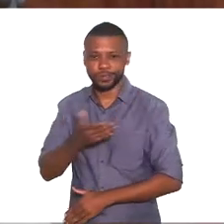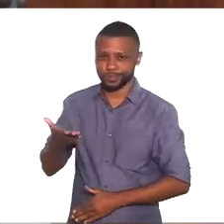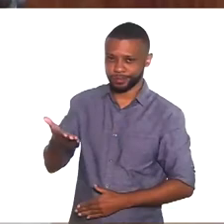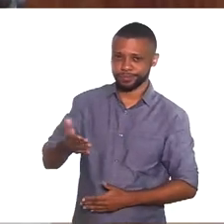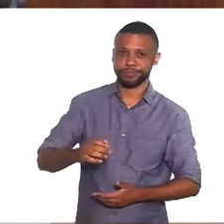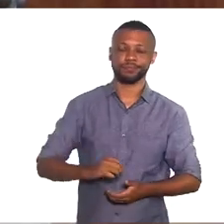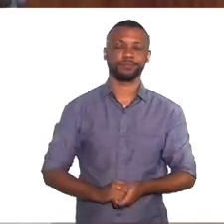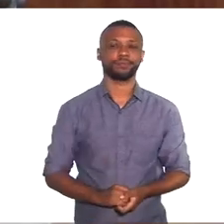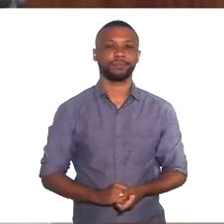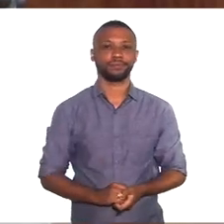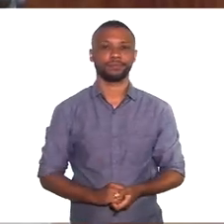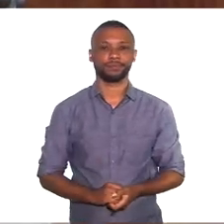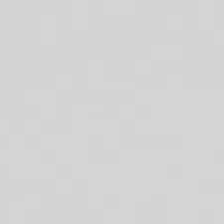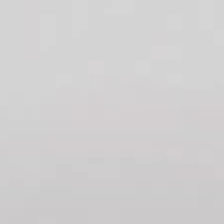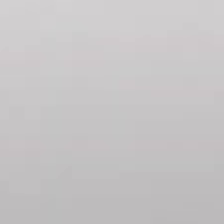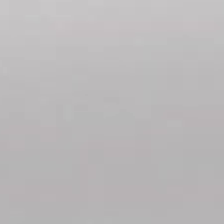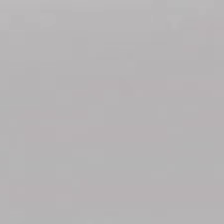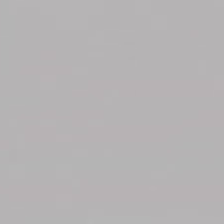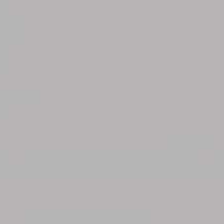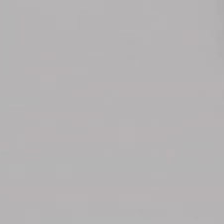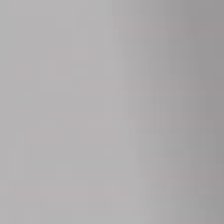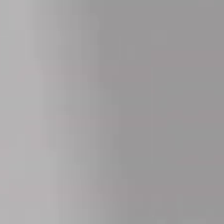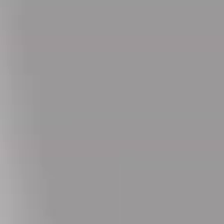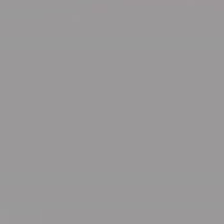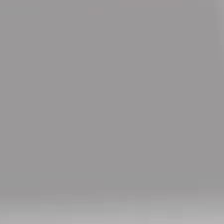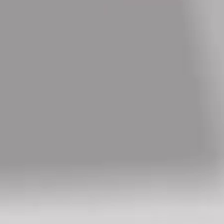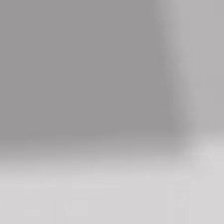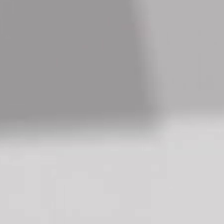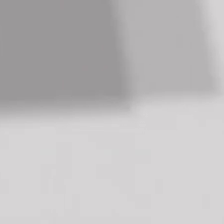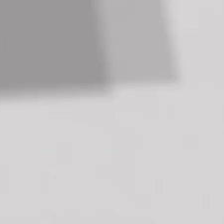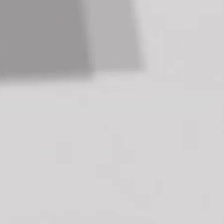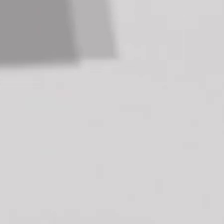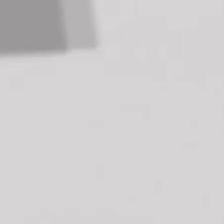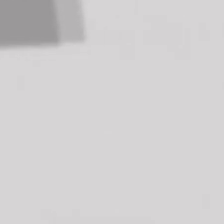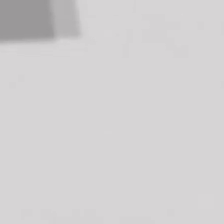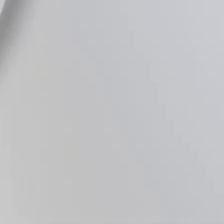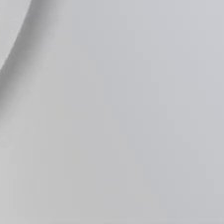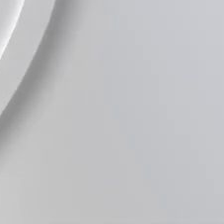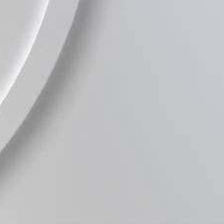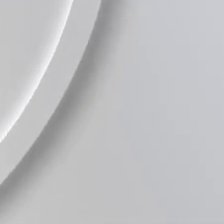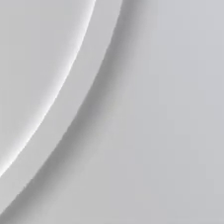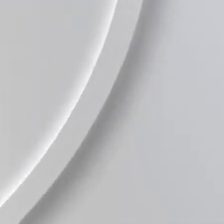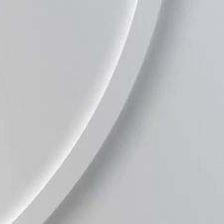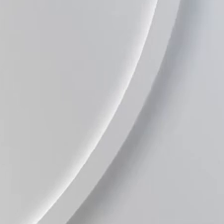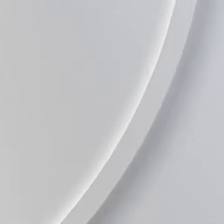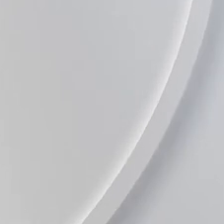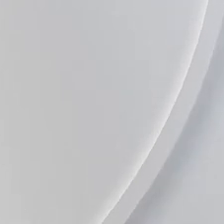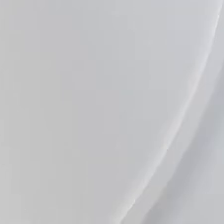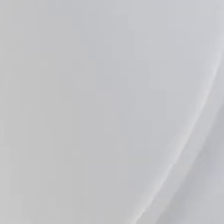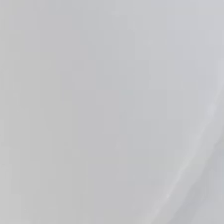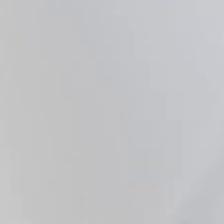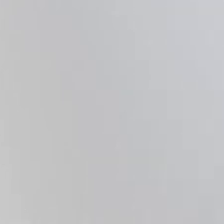conhecer um pouquinho mais o Cardeal do Rio de E aí